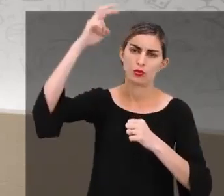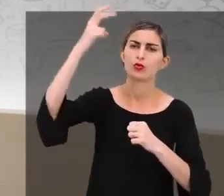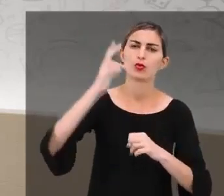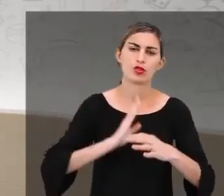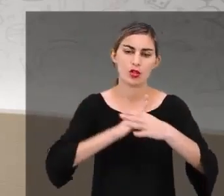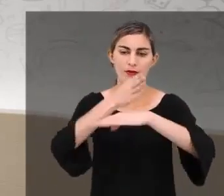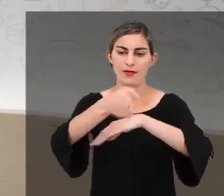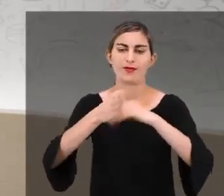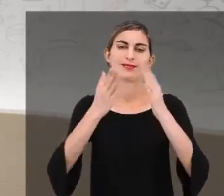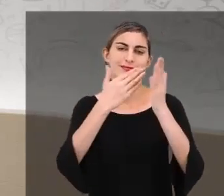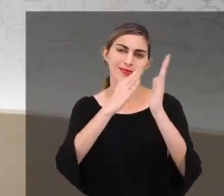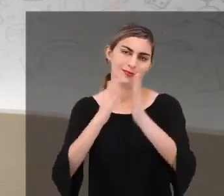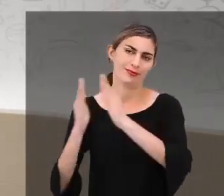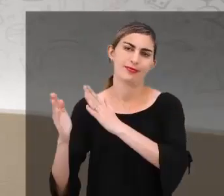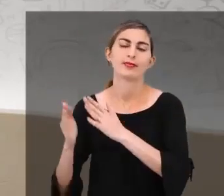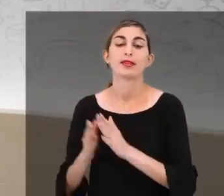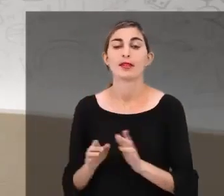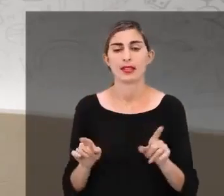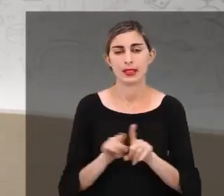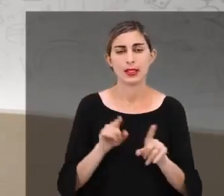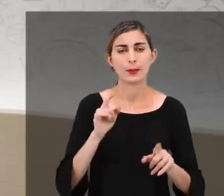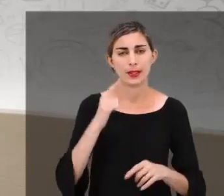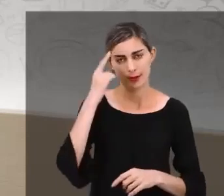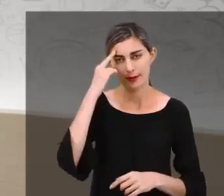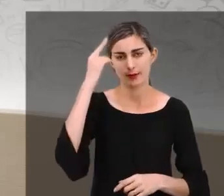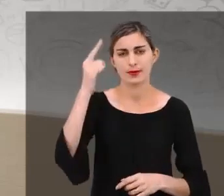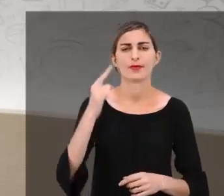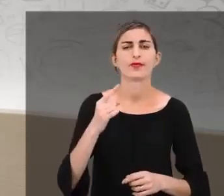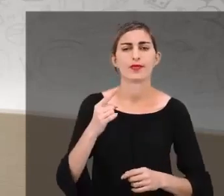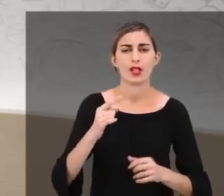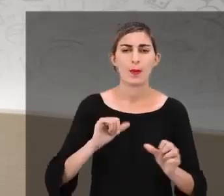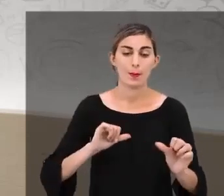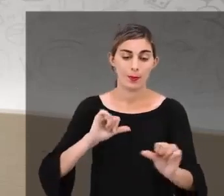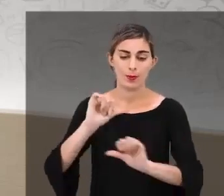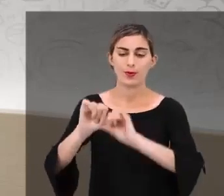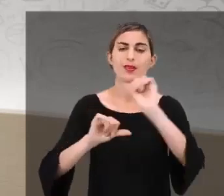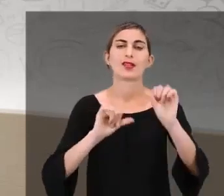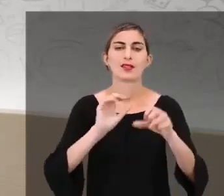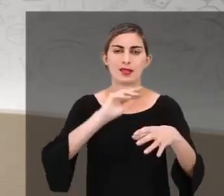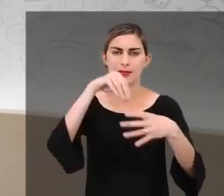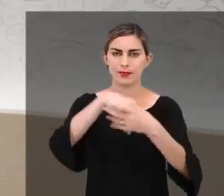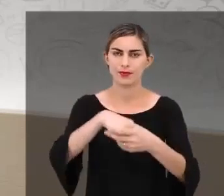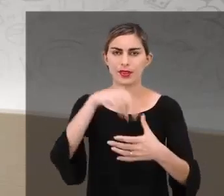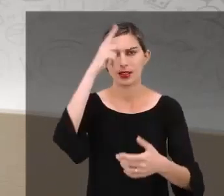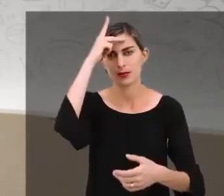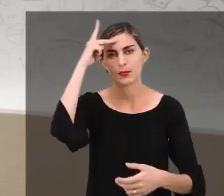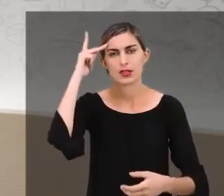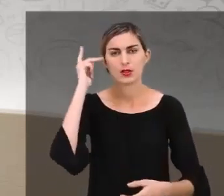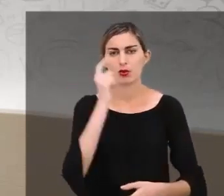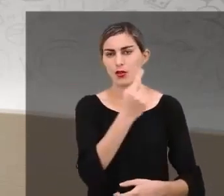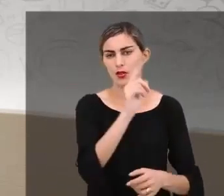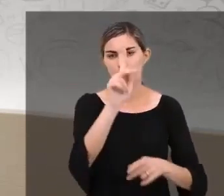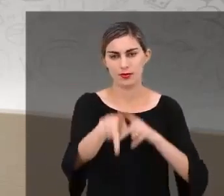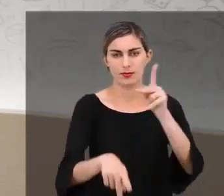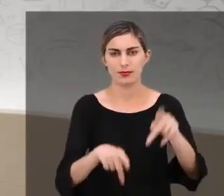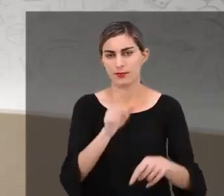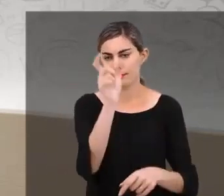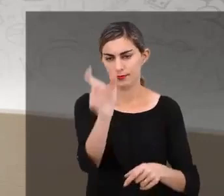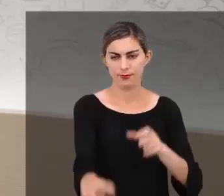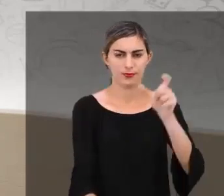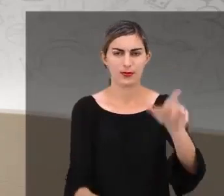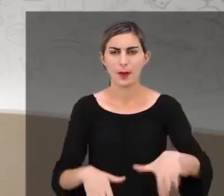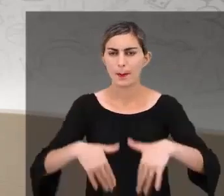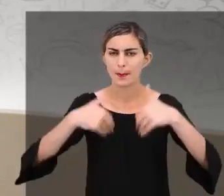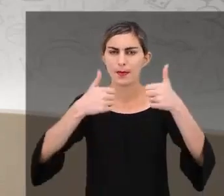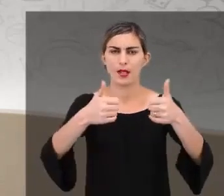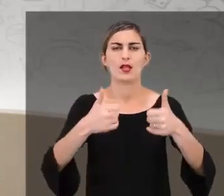E também a ideia de se fazer mediação cultural é para fazer uma transformação interna nas pessoas, promovendo o bem-estar,